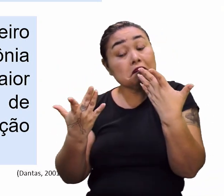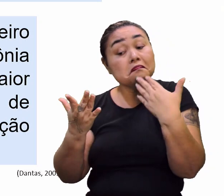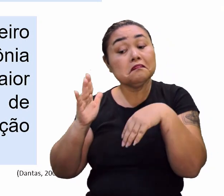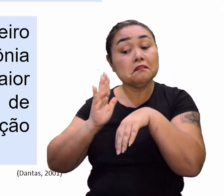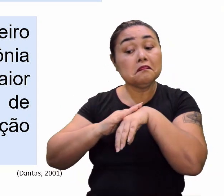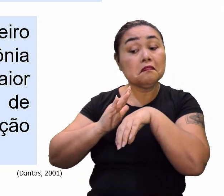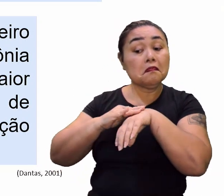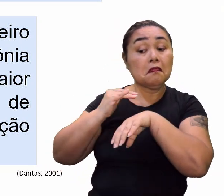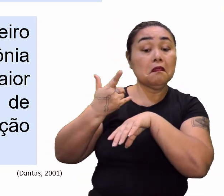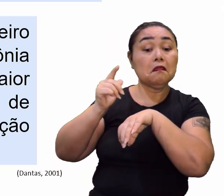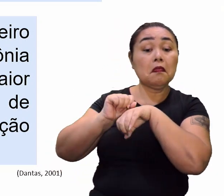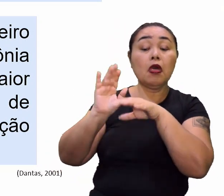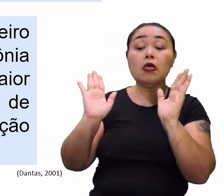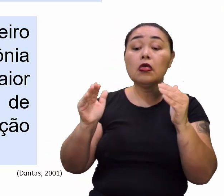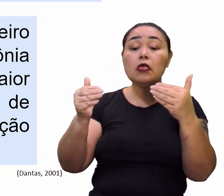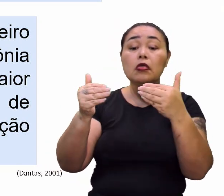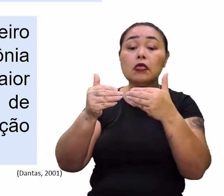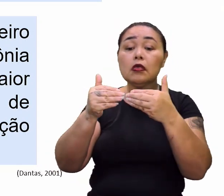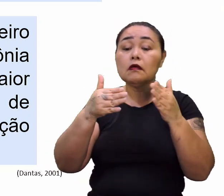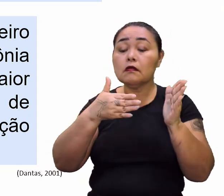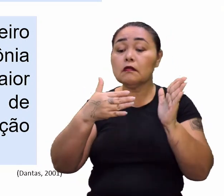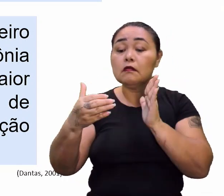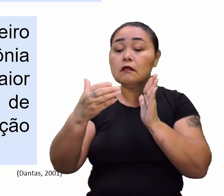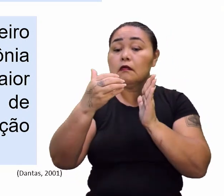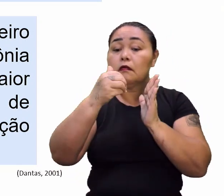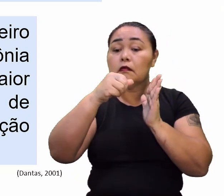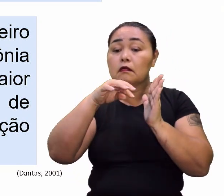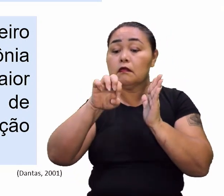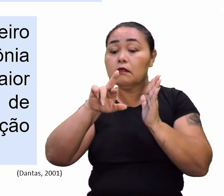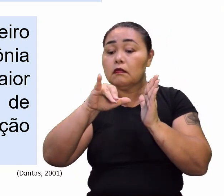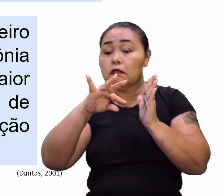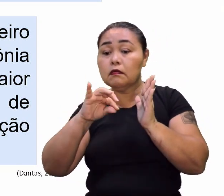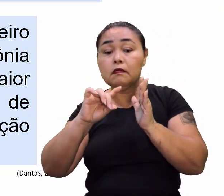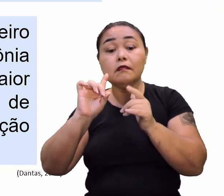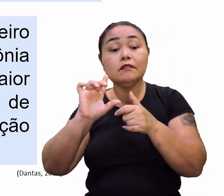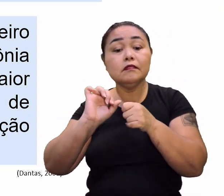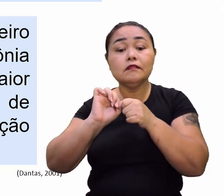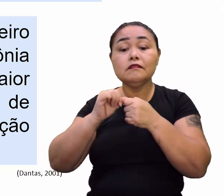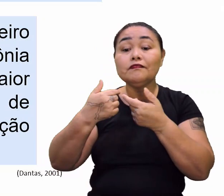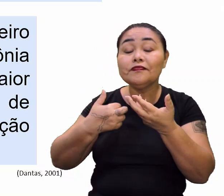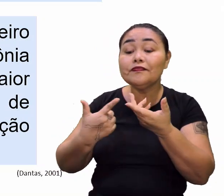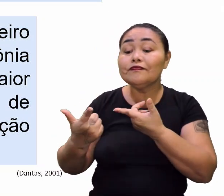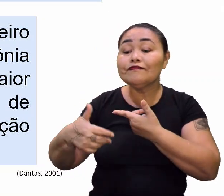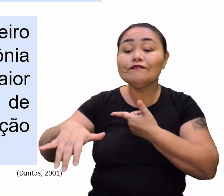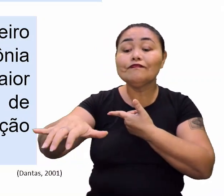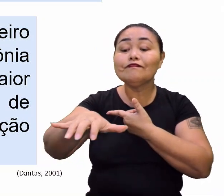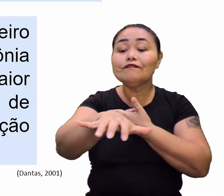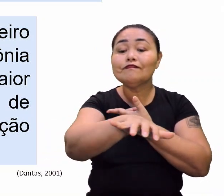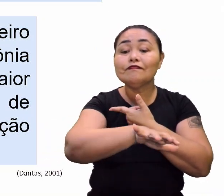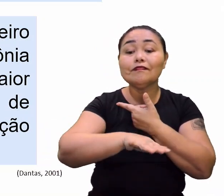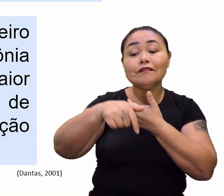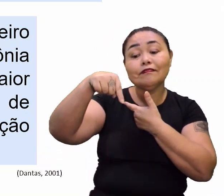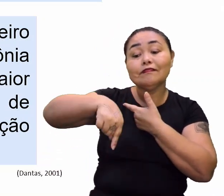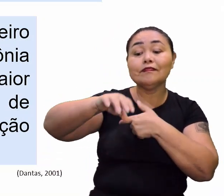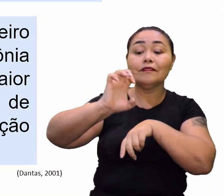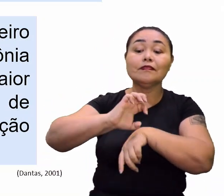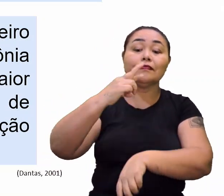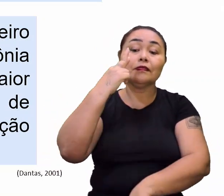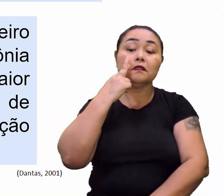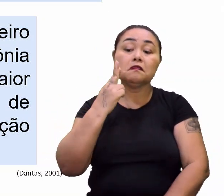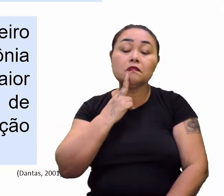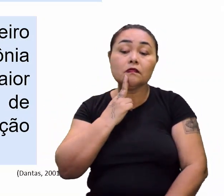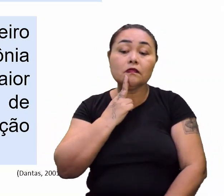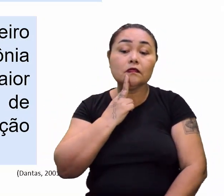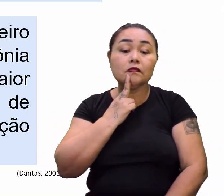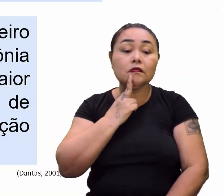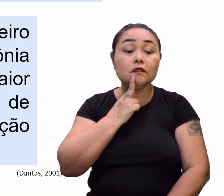também encerrou o ciclo da cassiterita, porque deixou de quê? De circular riqueza aqui em Rondônia.